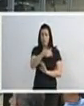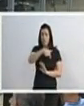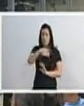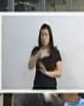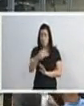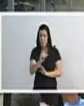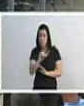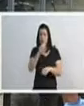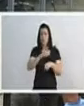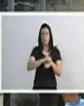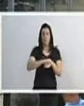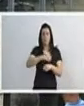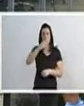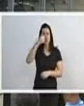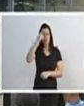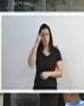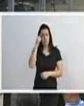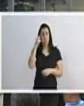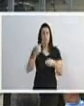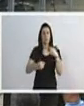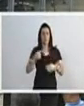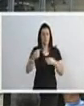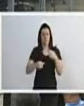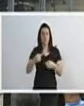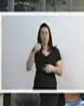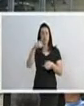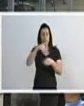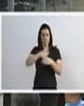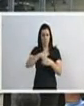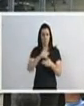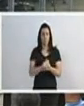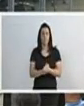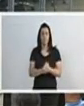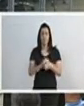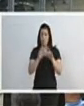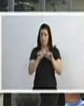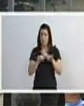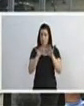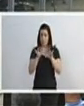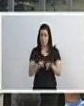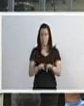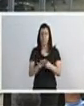da autoria do vereador Jefferson. Em discussão, em votação, a redação final.